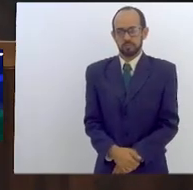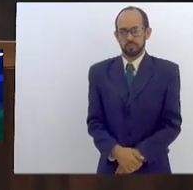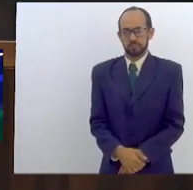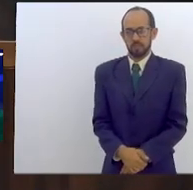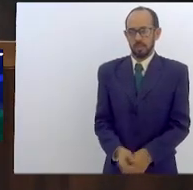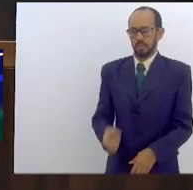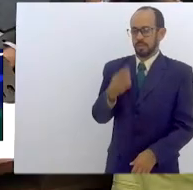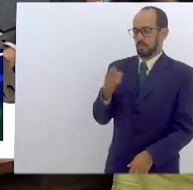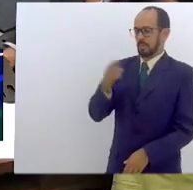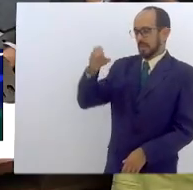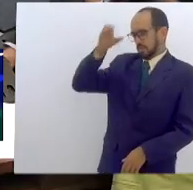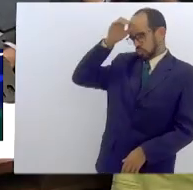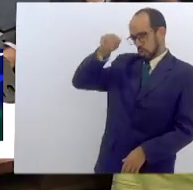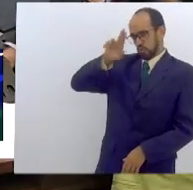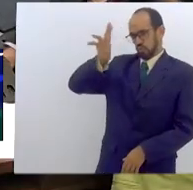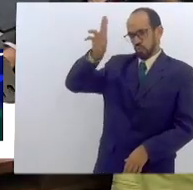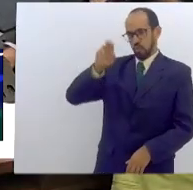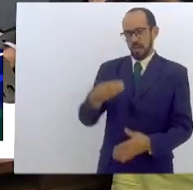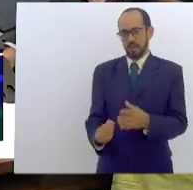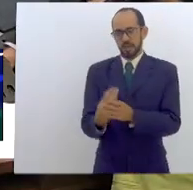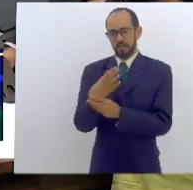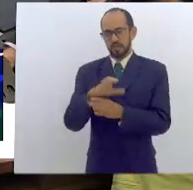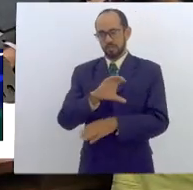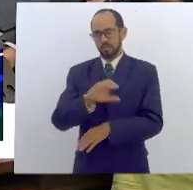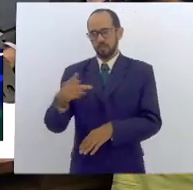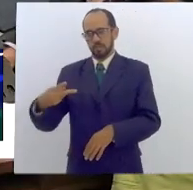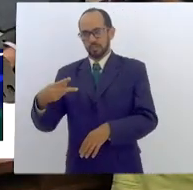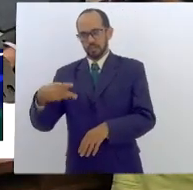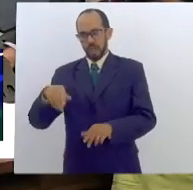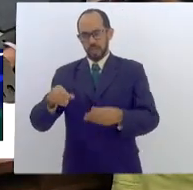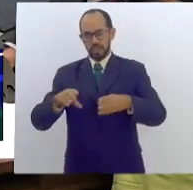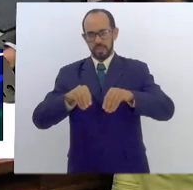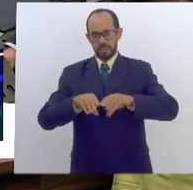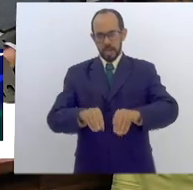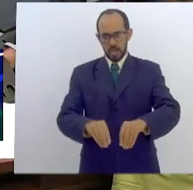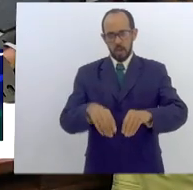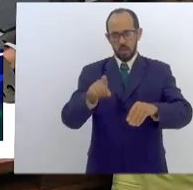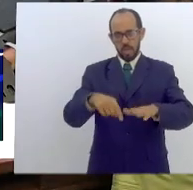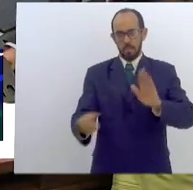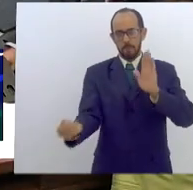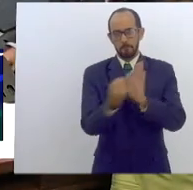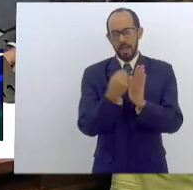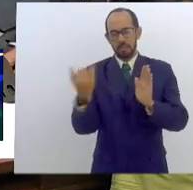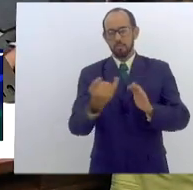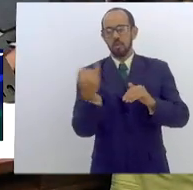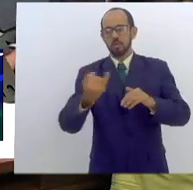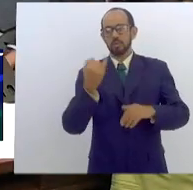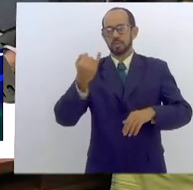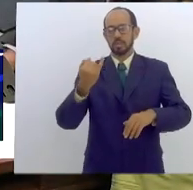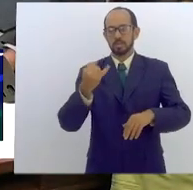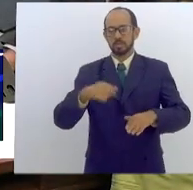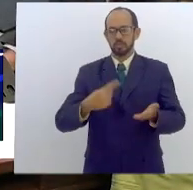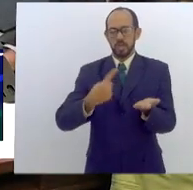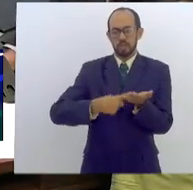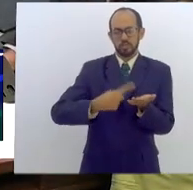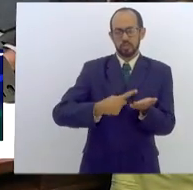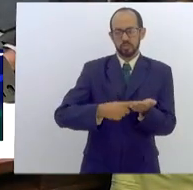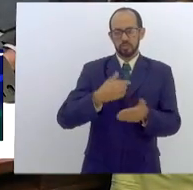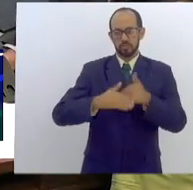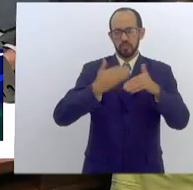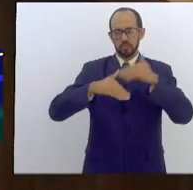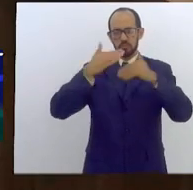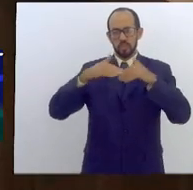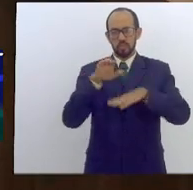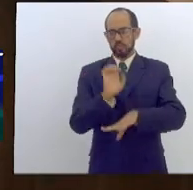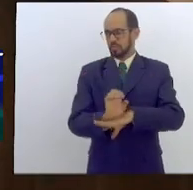Deputada Tia Ju, a produção de cervejas artesanais vem se constituindo com uma marca importante da agenda do desenvolvimento econômico do